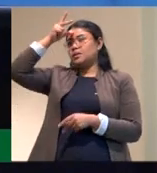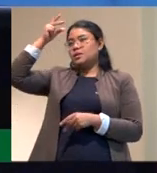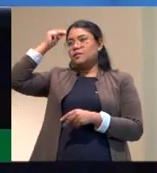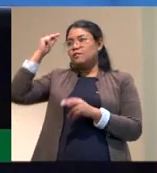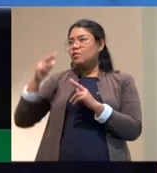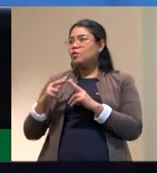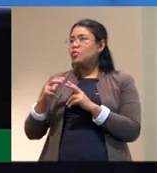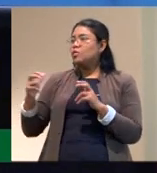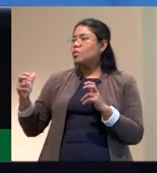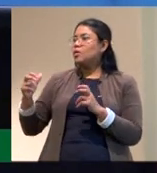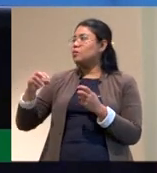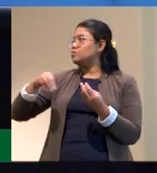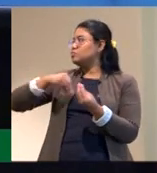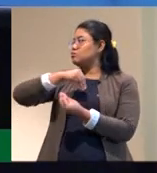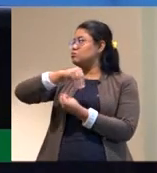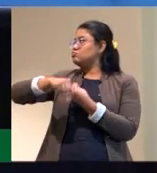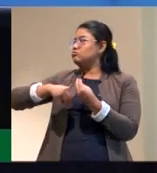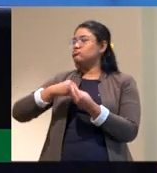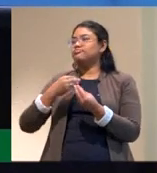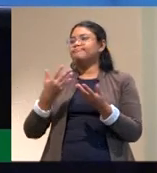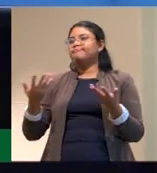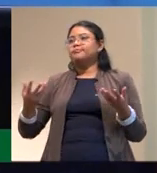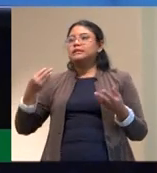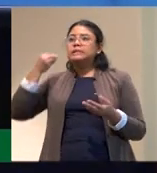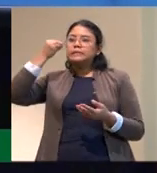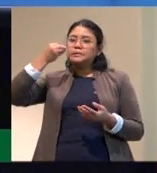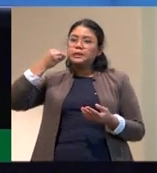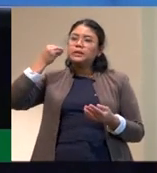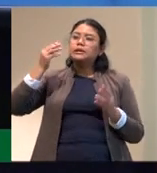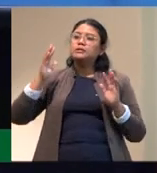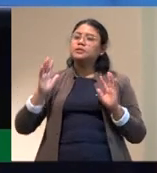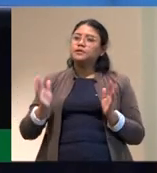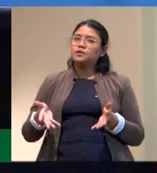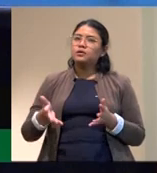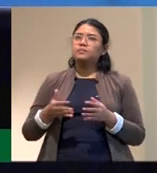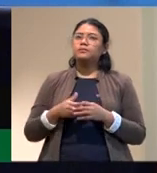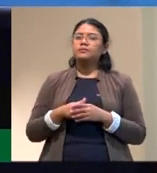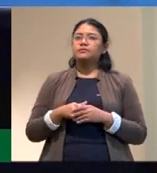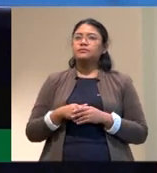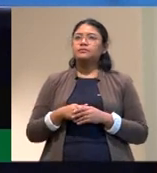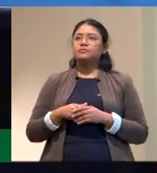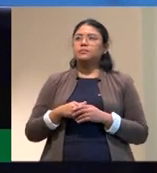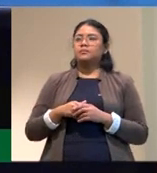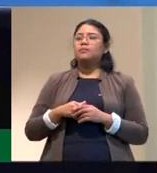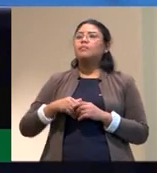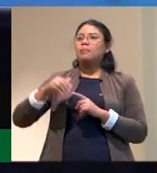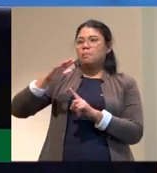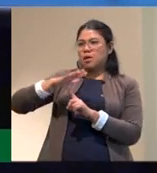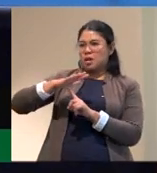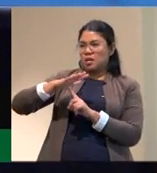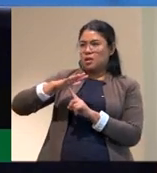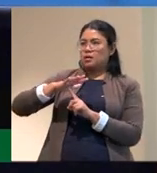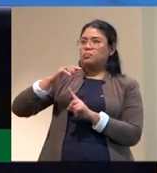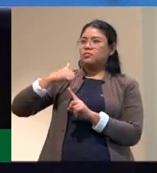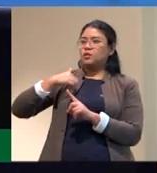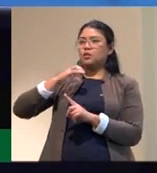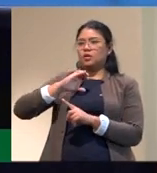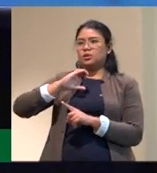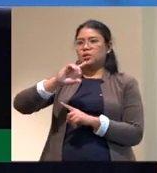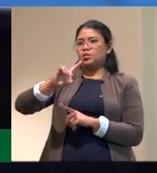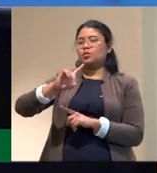aqui, talvez por essa experiência que eu tive no Paraná, como coordenadora da educação